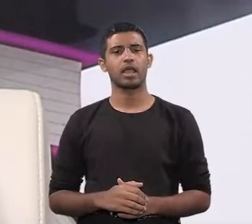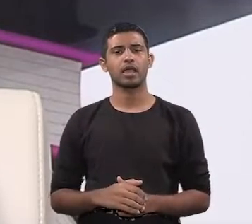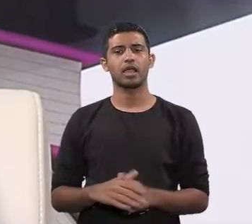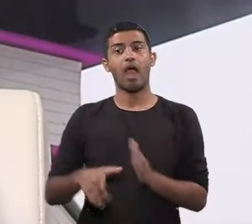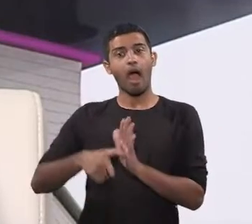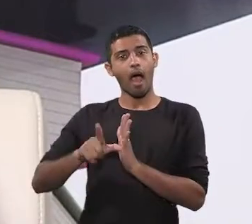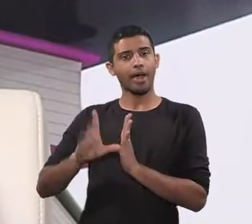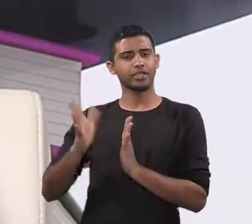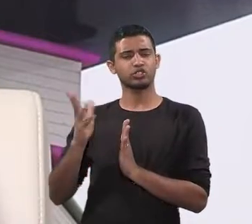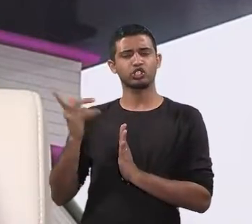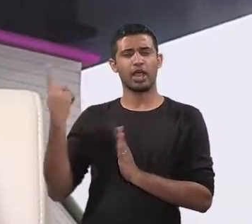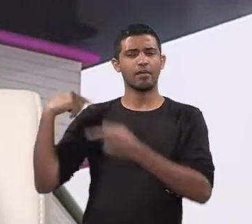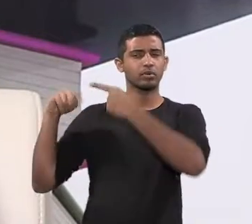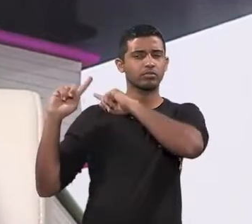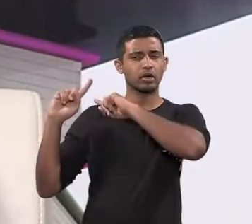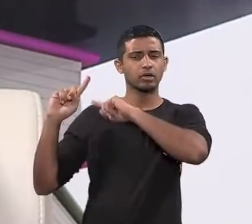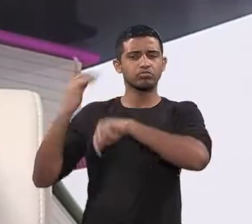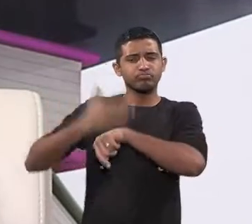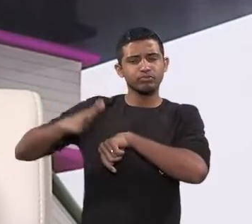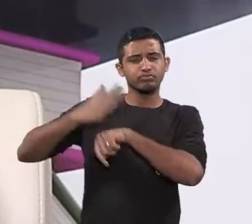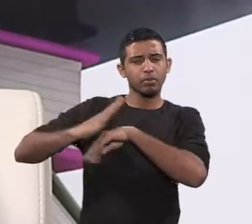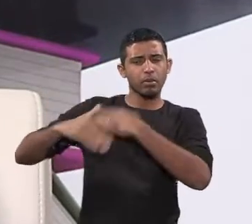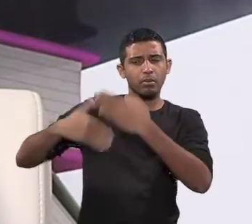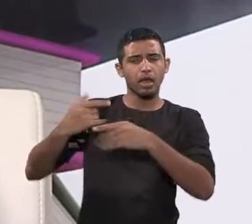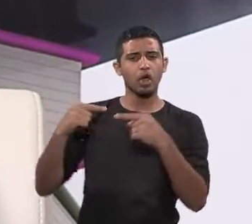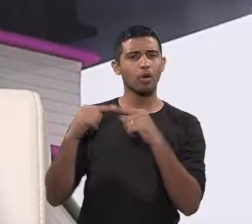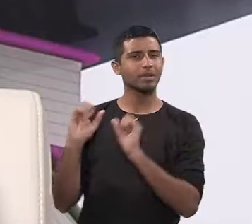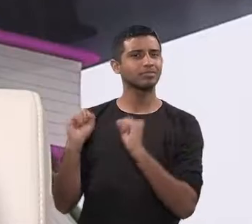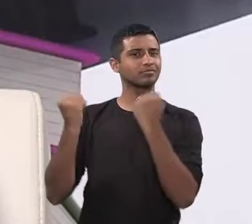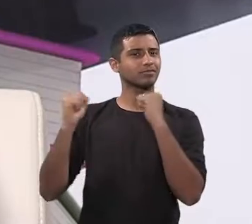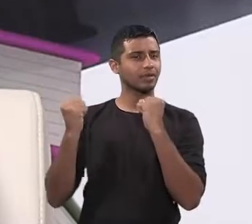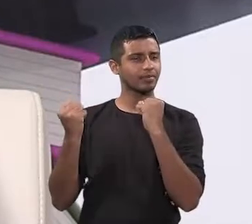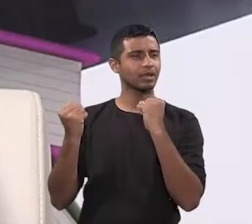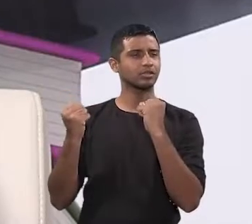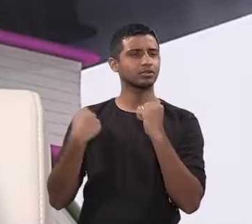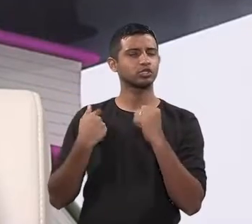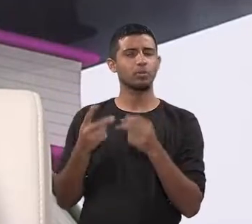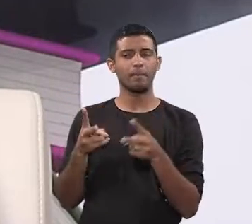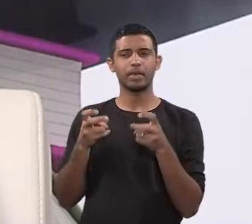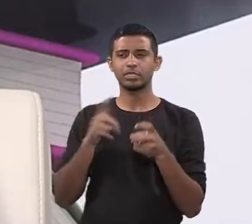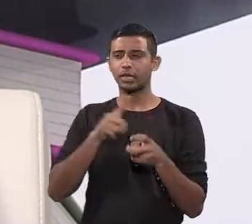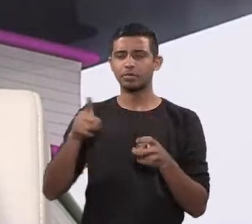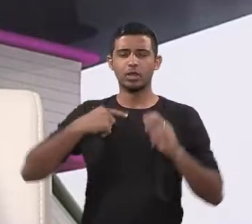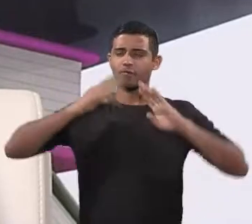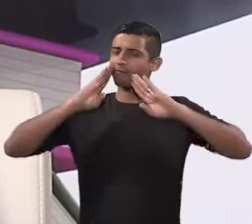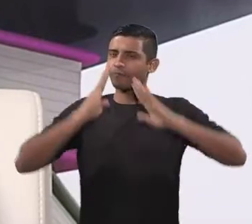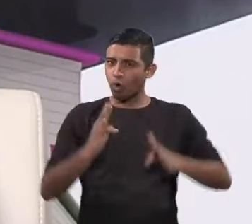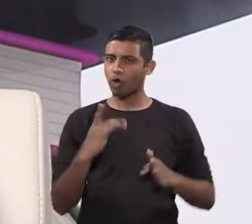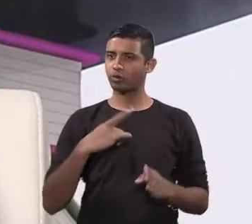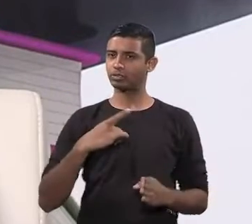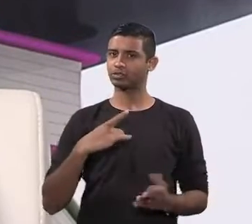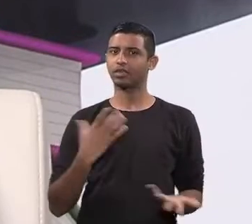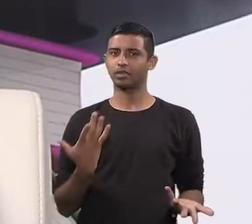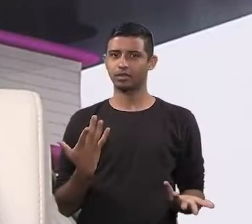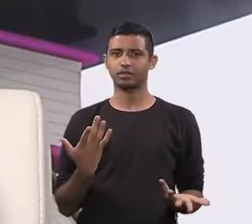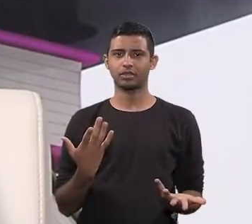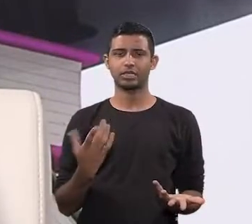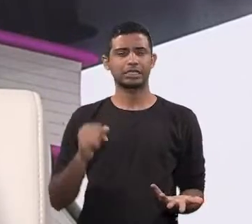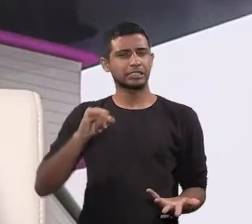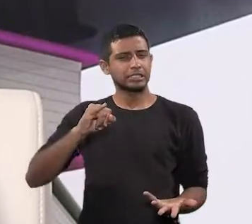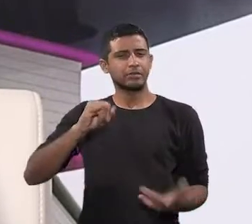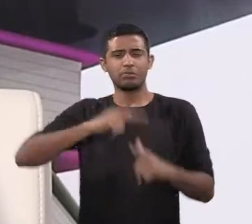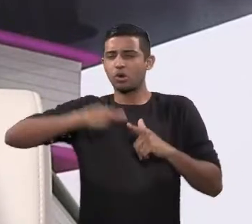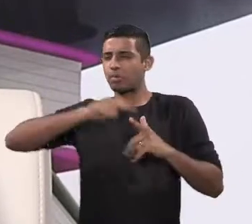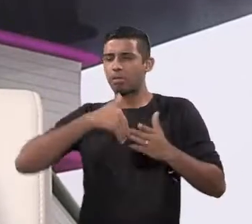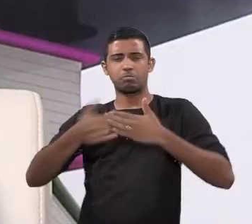vem com essa prática esportiva atrelada à vida dele, a gente observa que são alunos muito determinados, Que frente